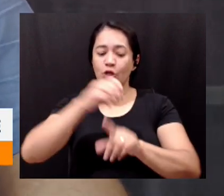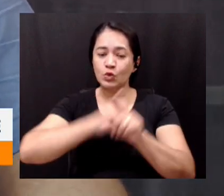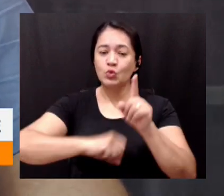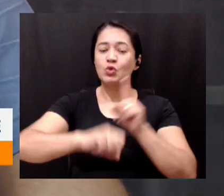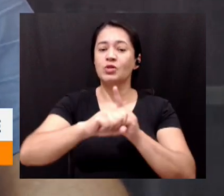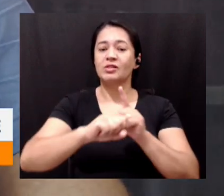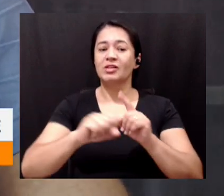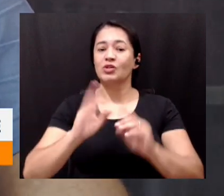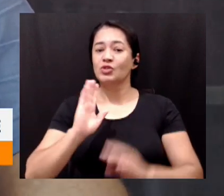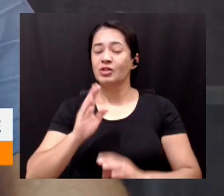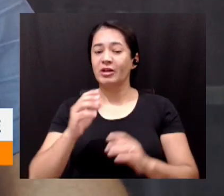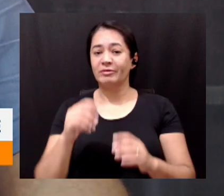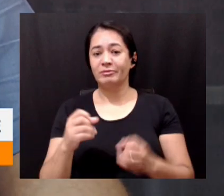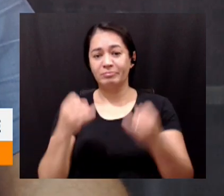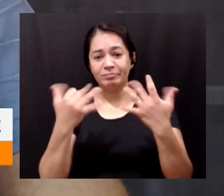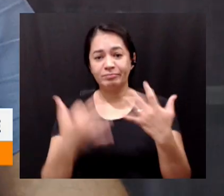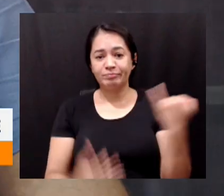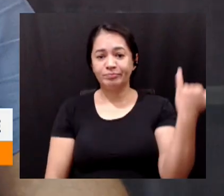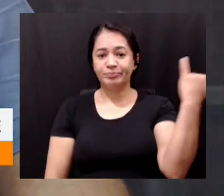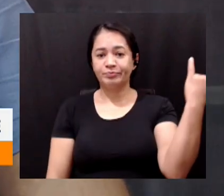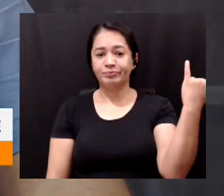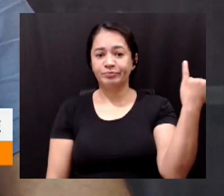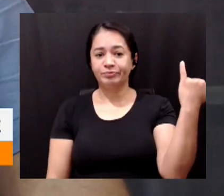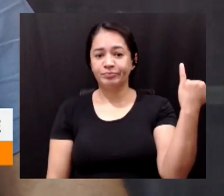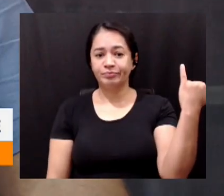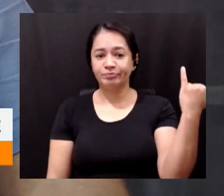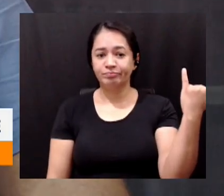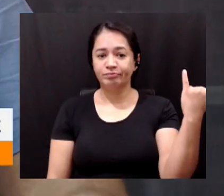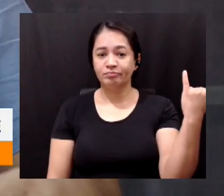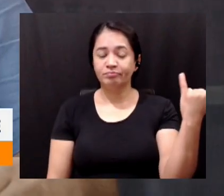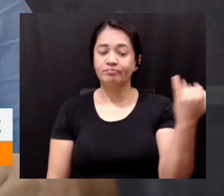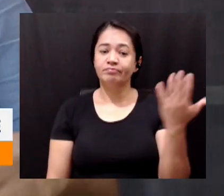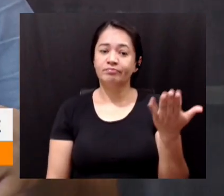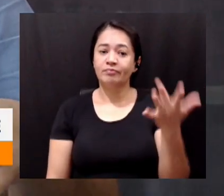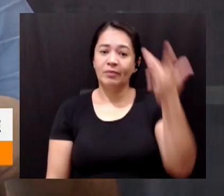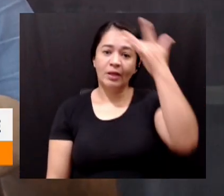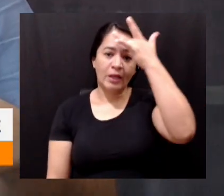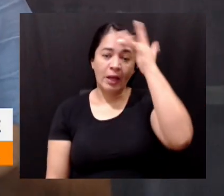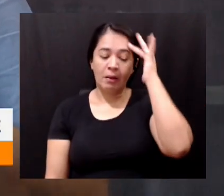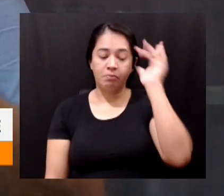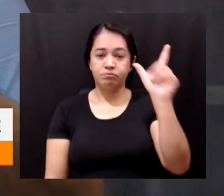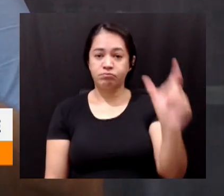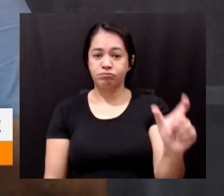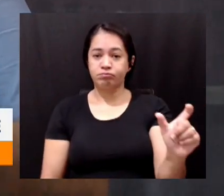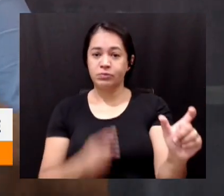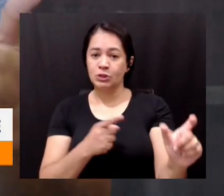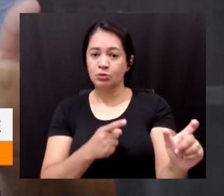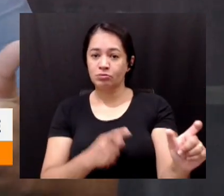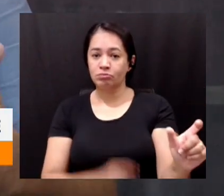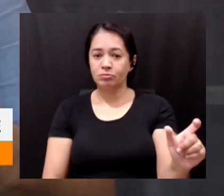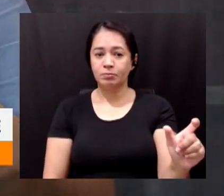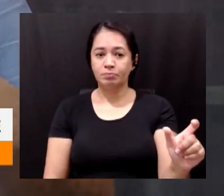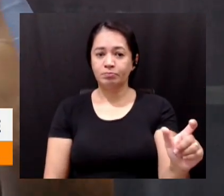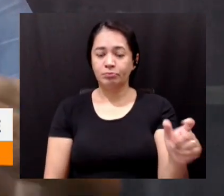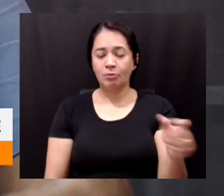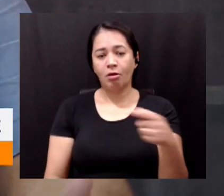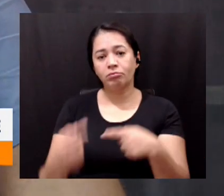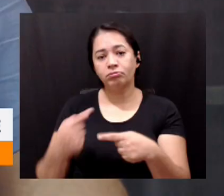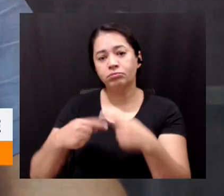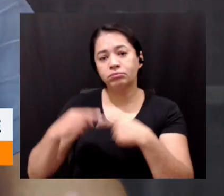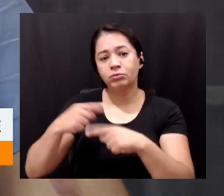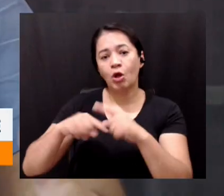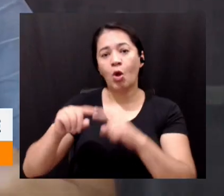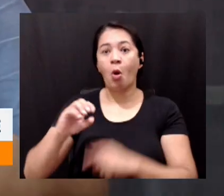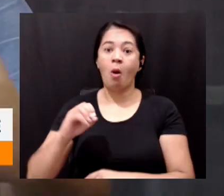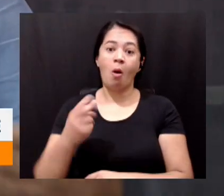né? Então, uma pessoa vai estar ali desenvolvendo ou não um transtorno a